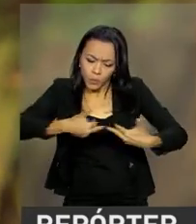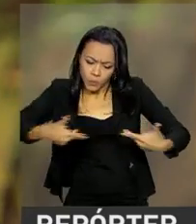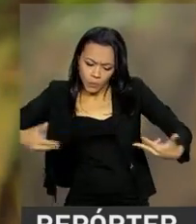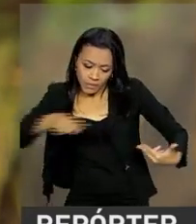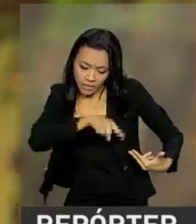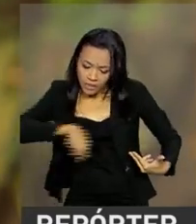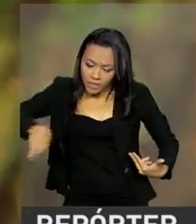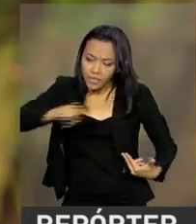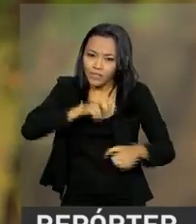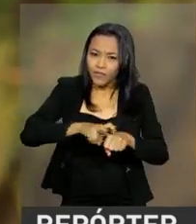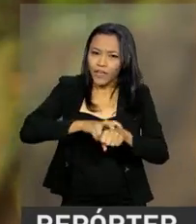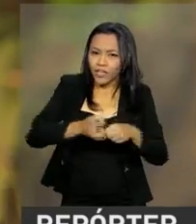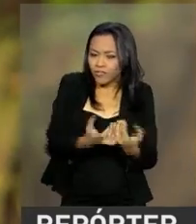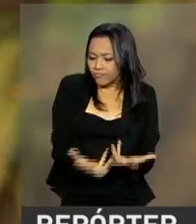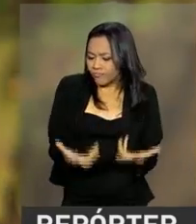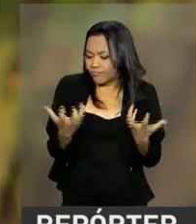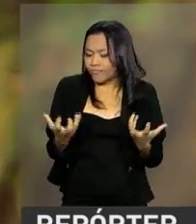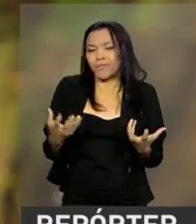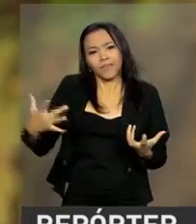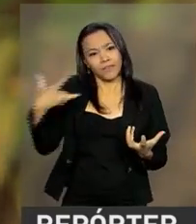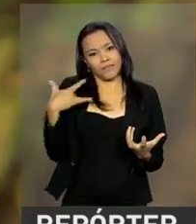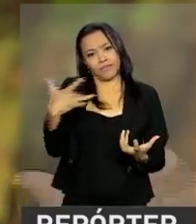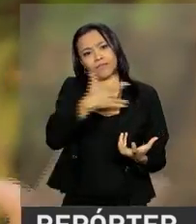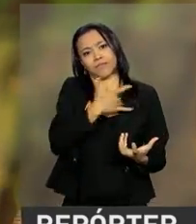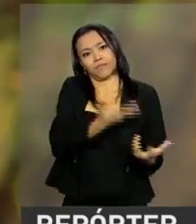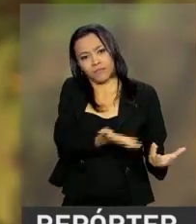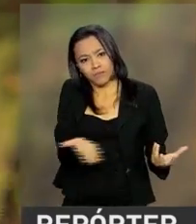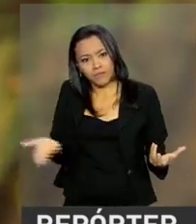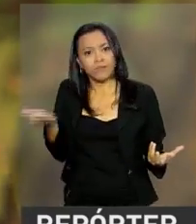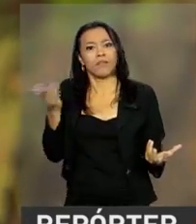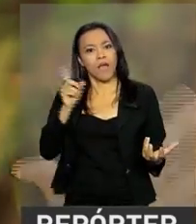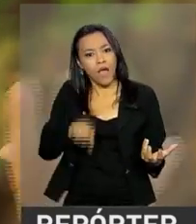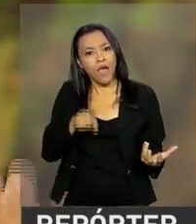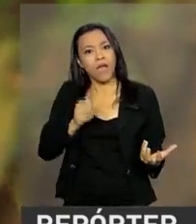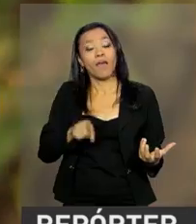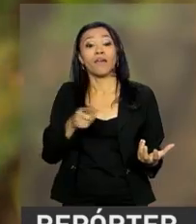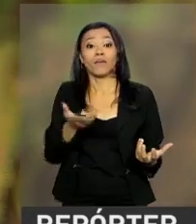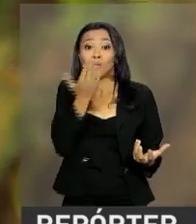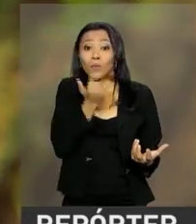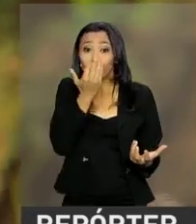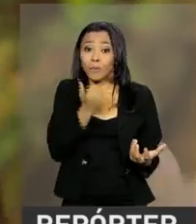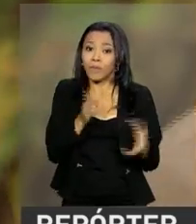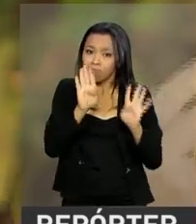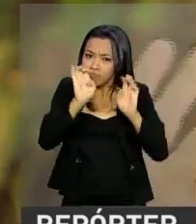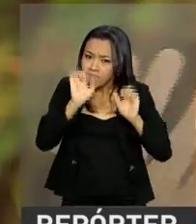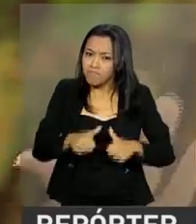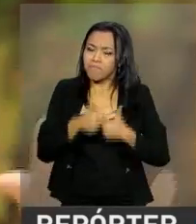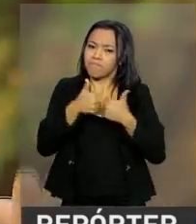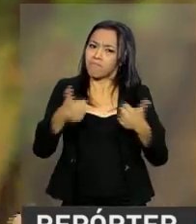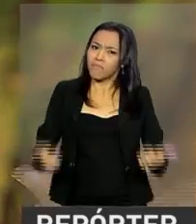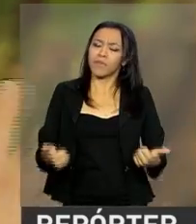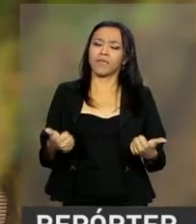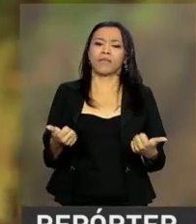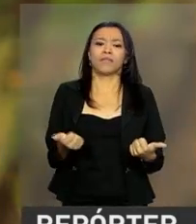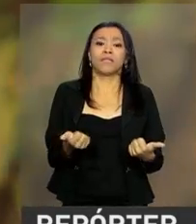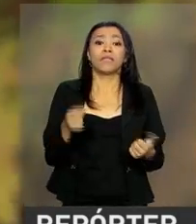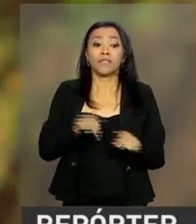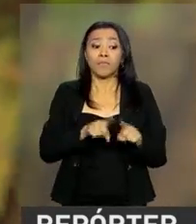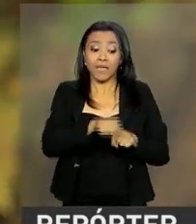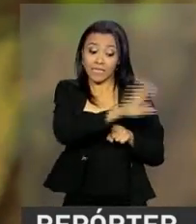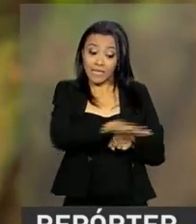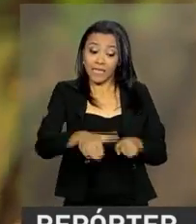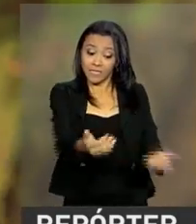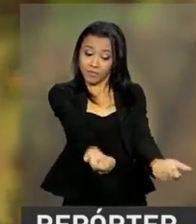benefícios que ela tem é uma estratégia também de promover né alimentação saudável né de de trazer as